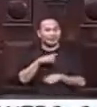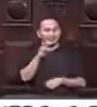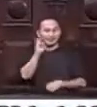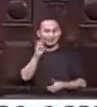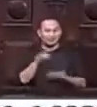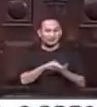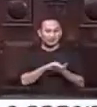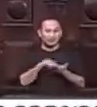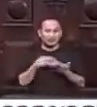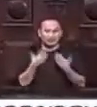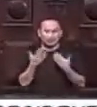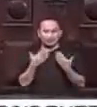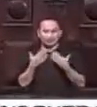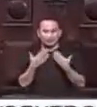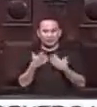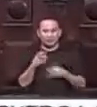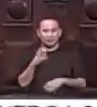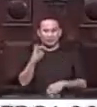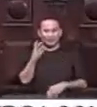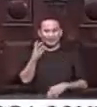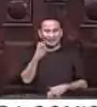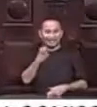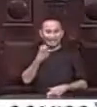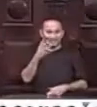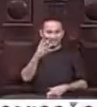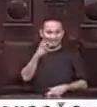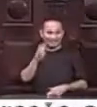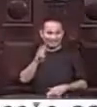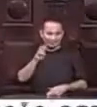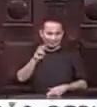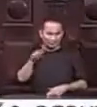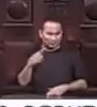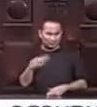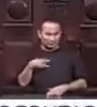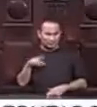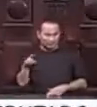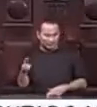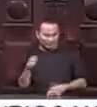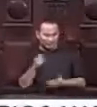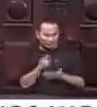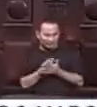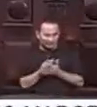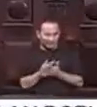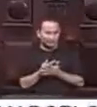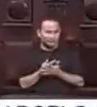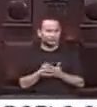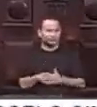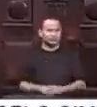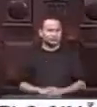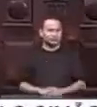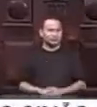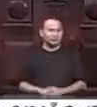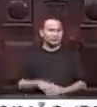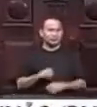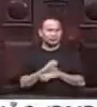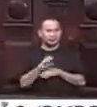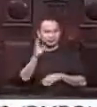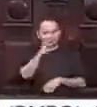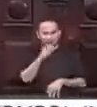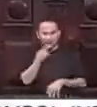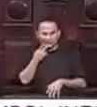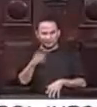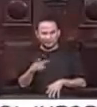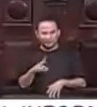de 45, 50 mil reais só em ressarcimento aos seus órgãos de origem. A Constituição brasileira